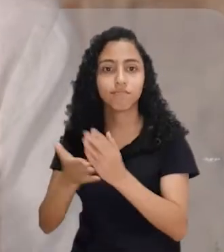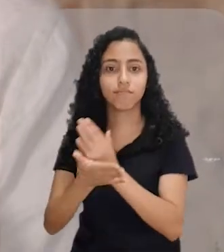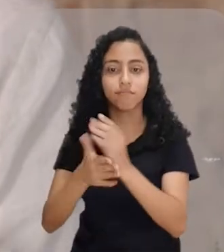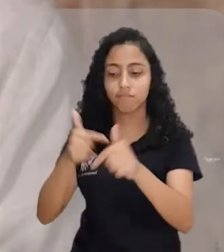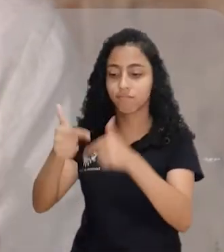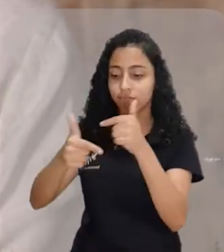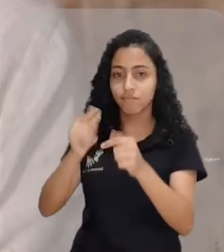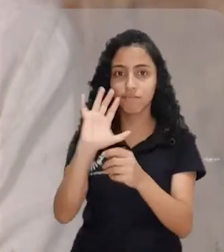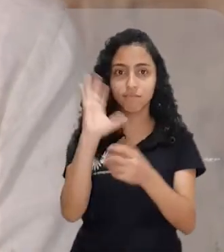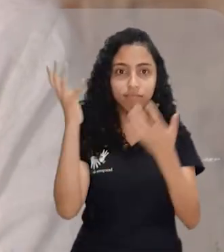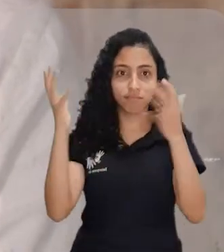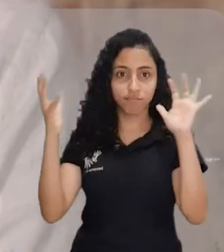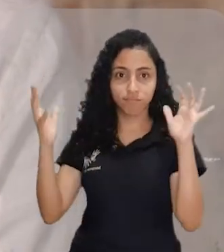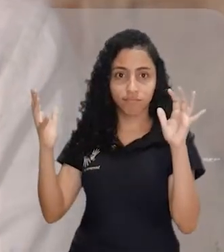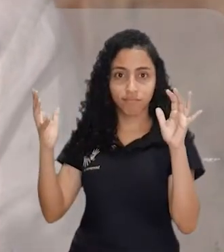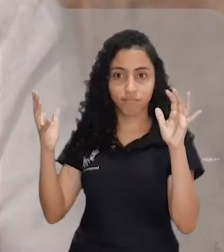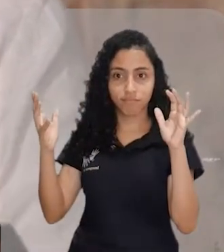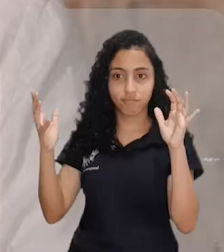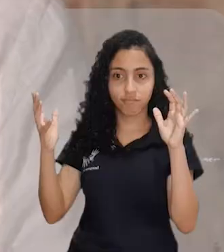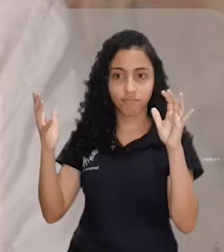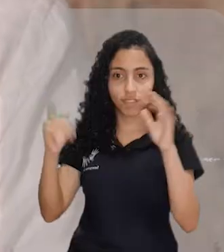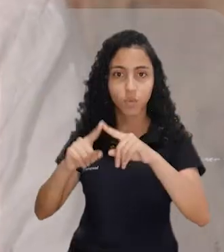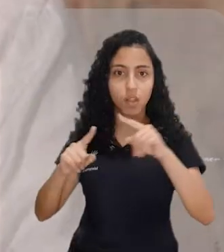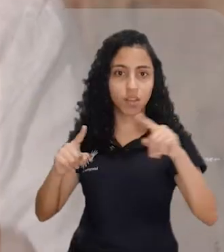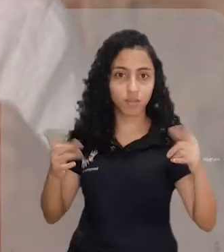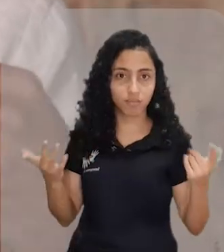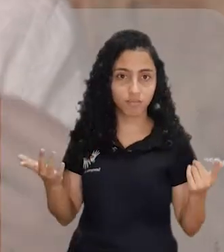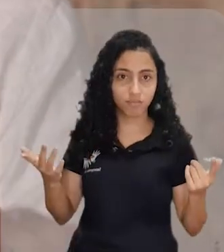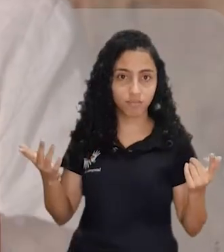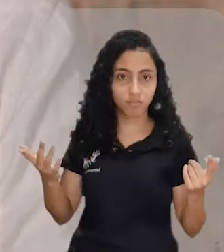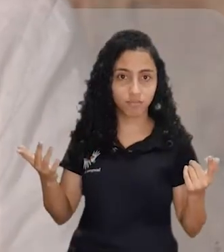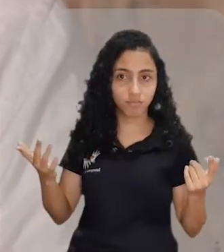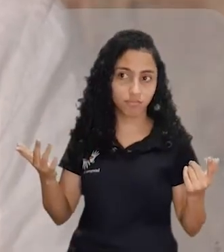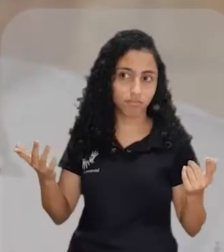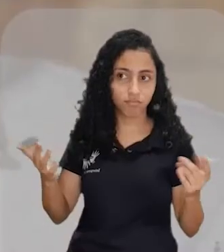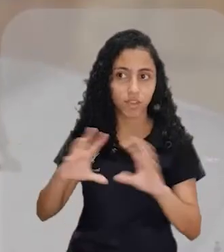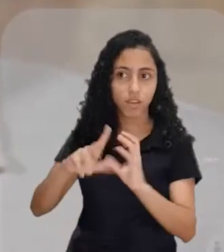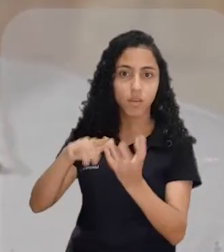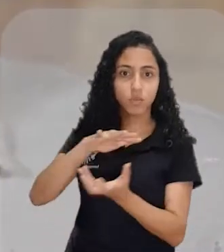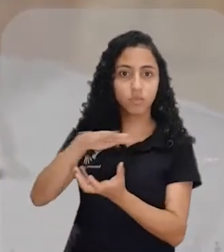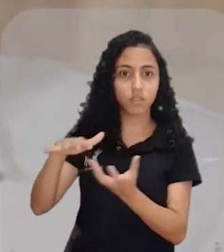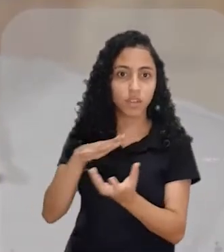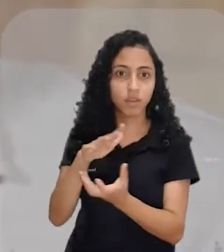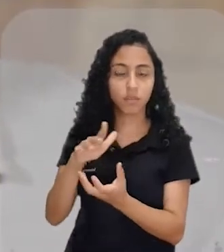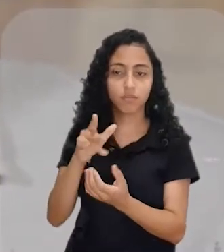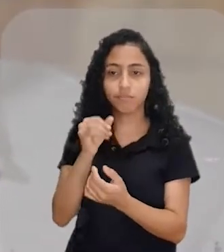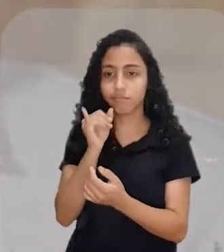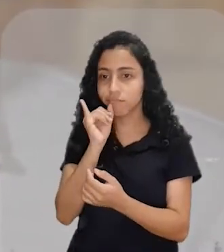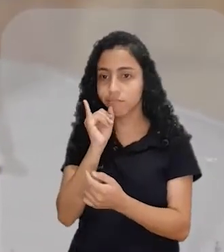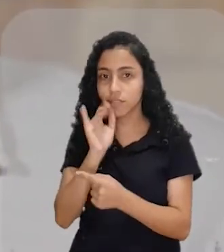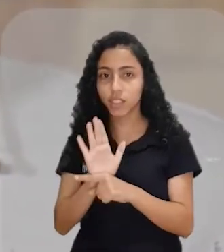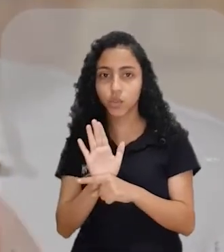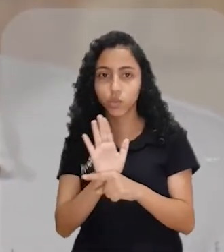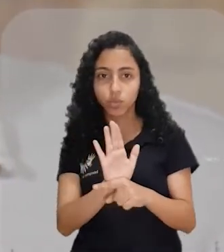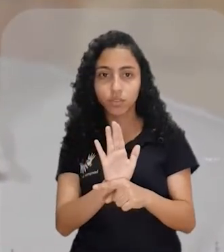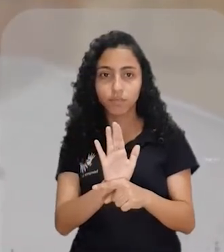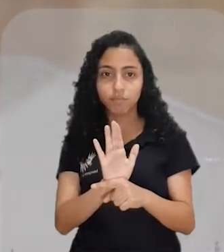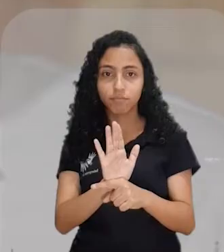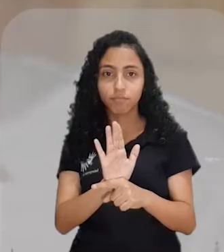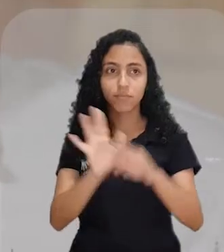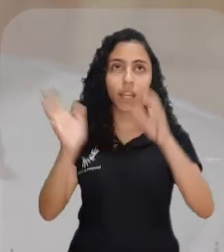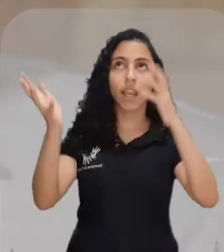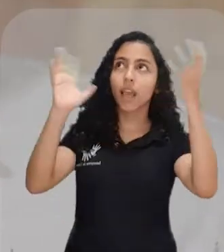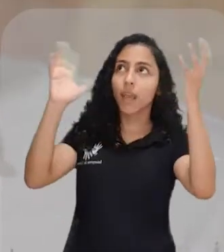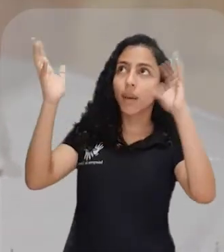exemplo, um grupo de serviços ecossistêmicos que são os serviços de regulação. Então, os ecossistemas, eles ajudam,